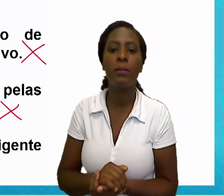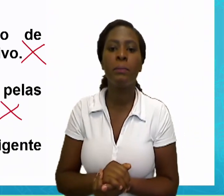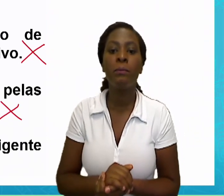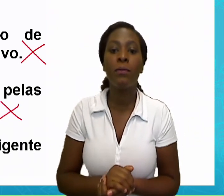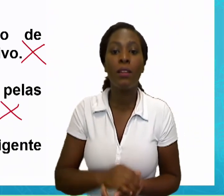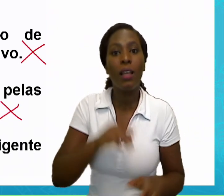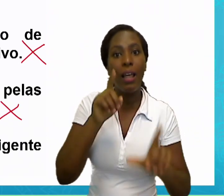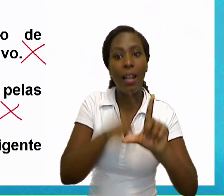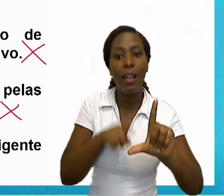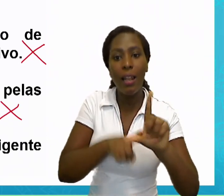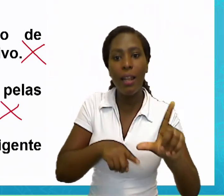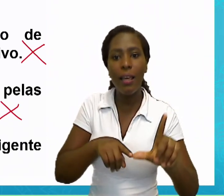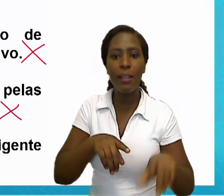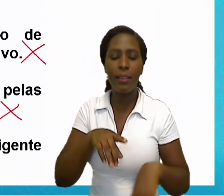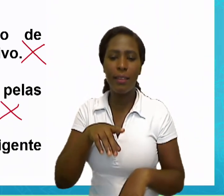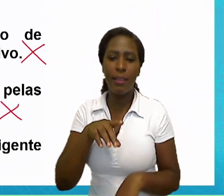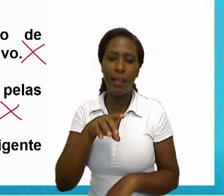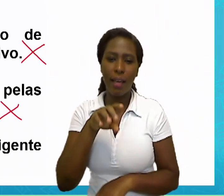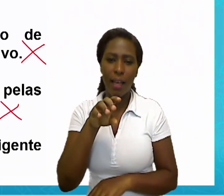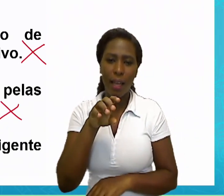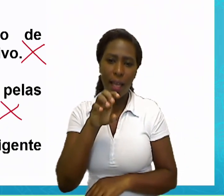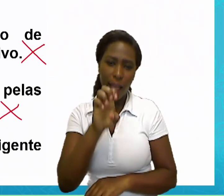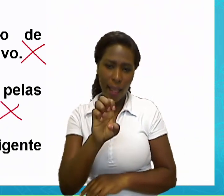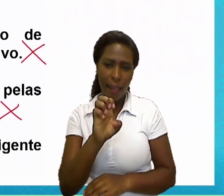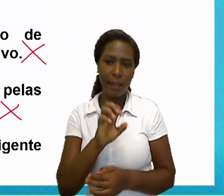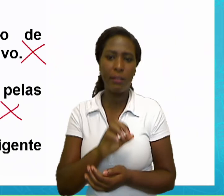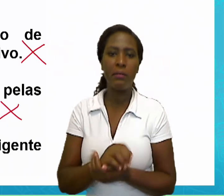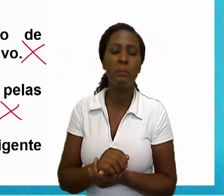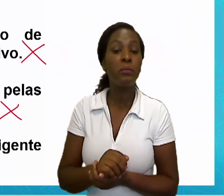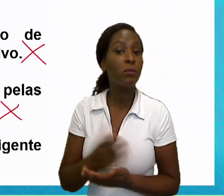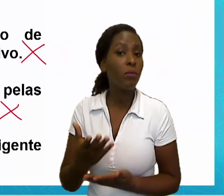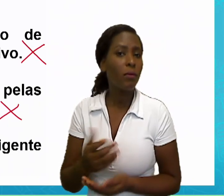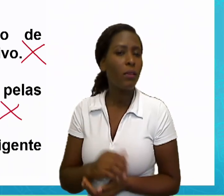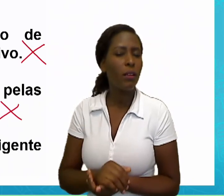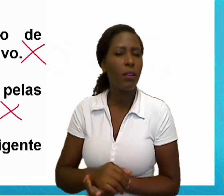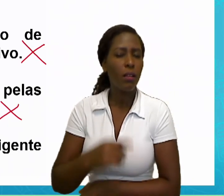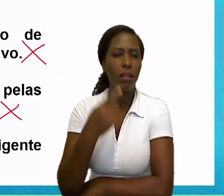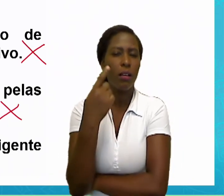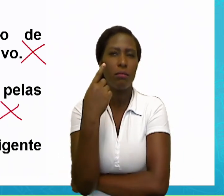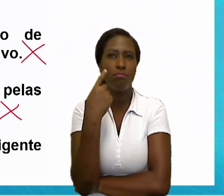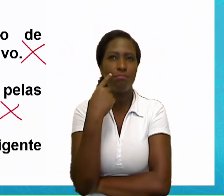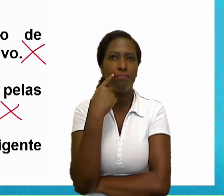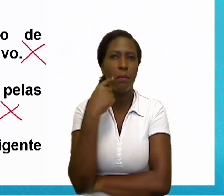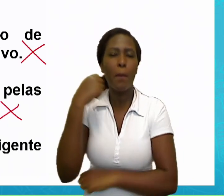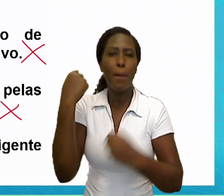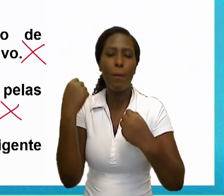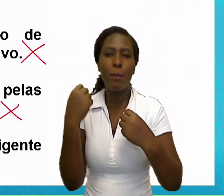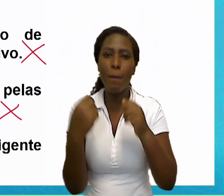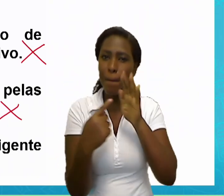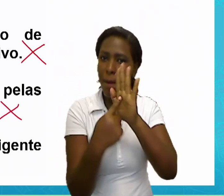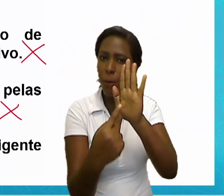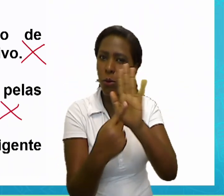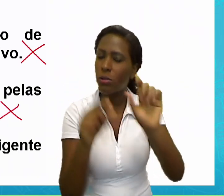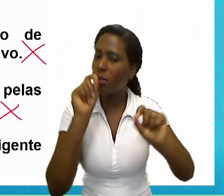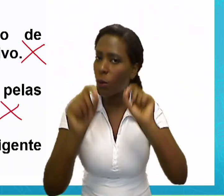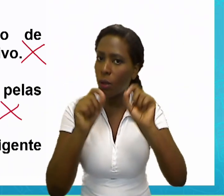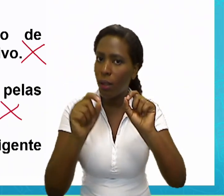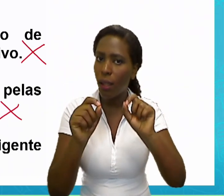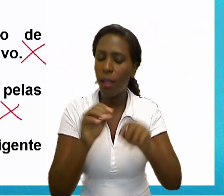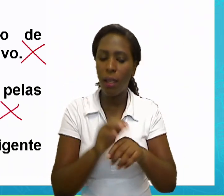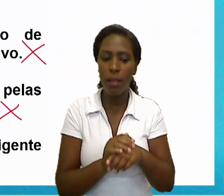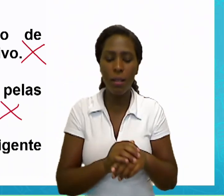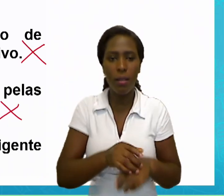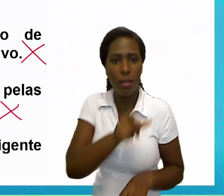mesmo a mais moderna. Também não. Lá a intenção é fazer com que você